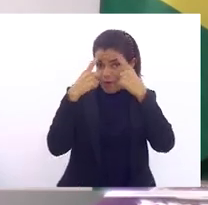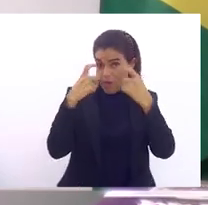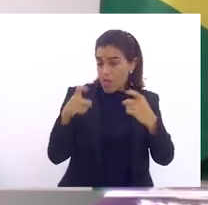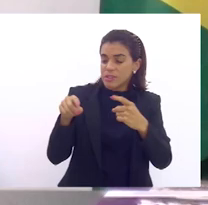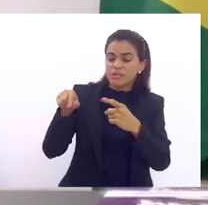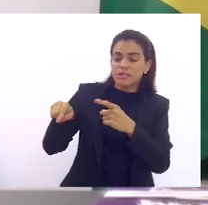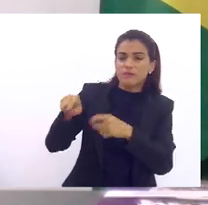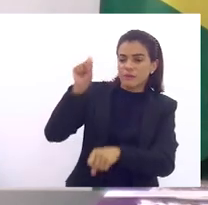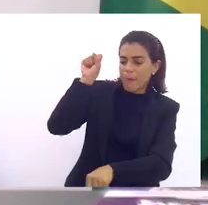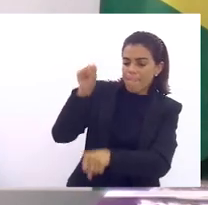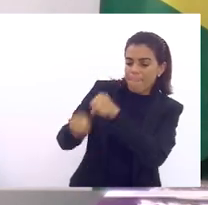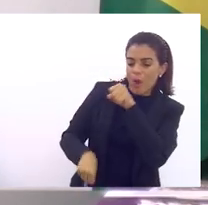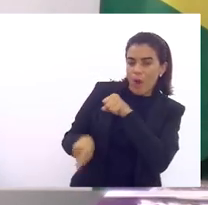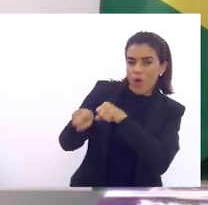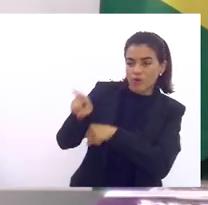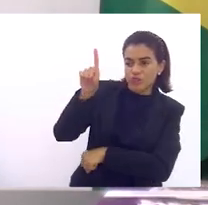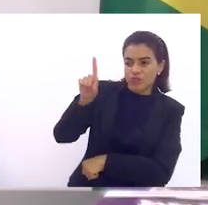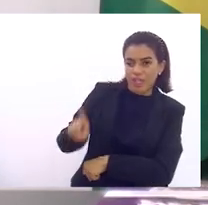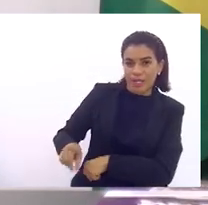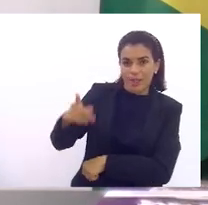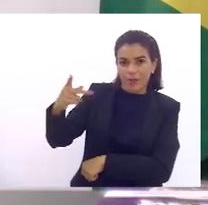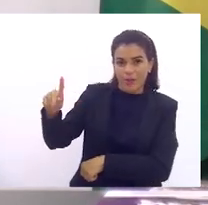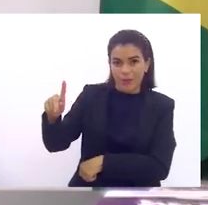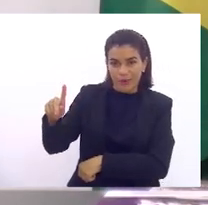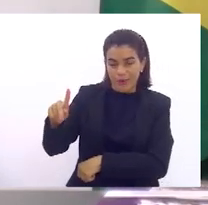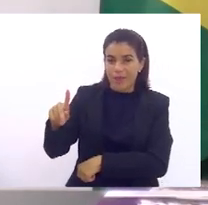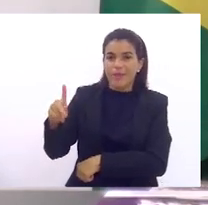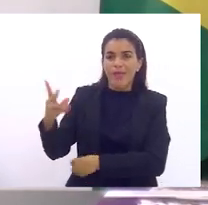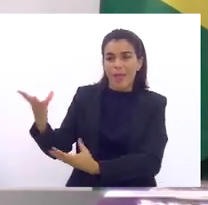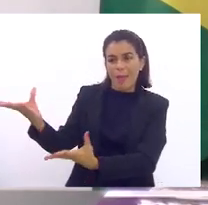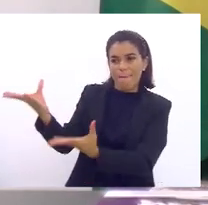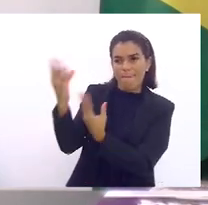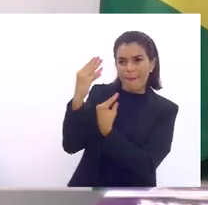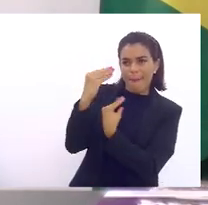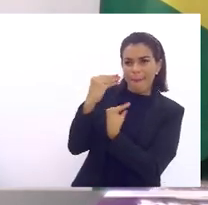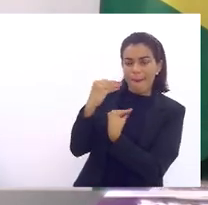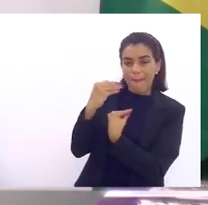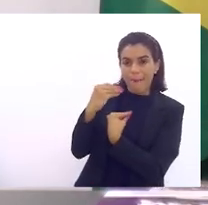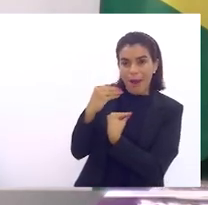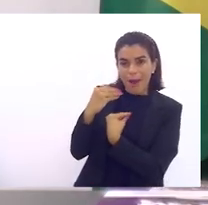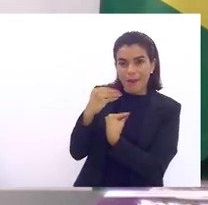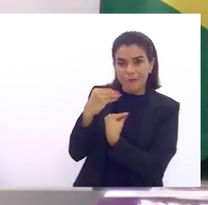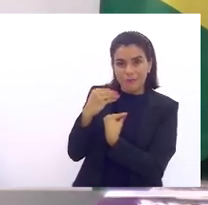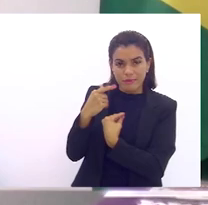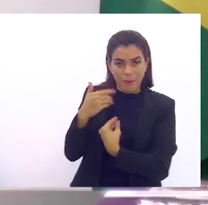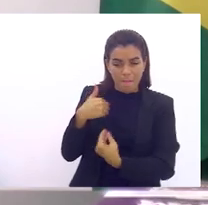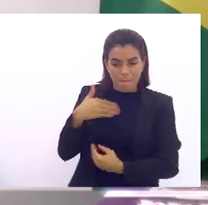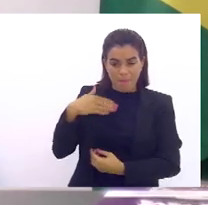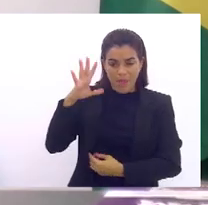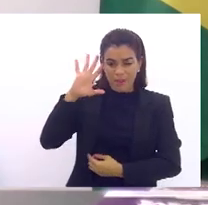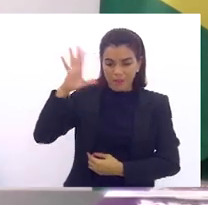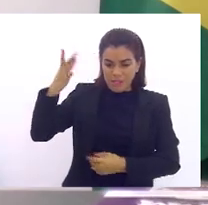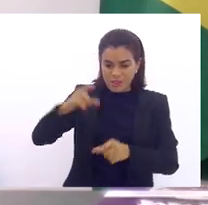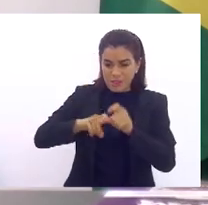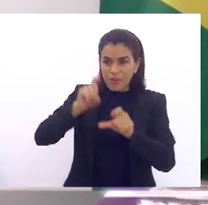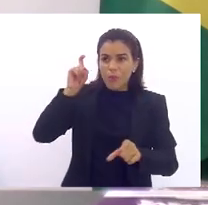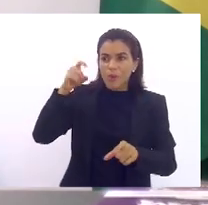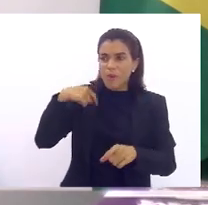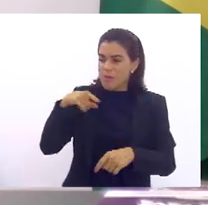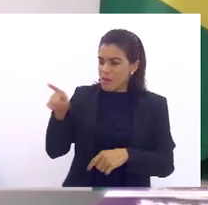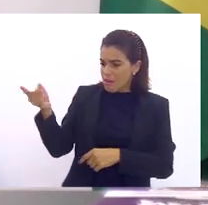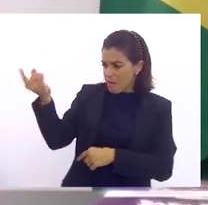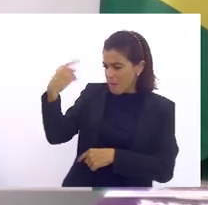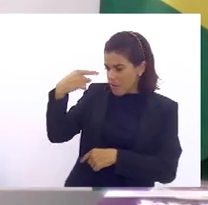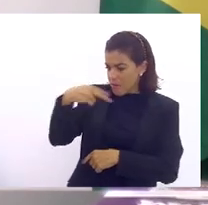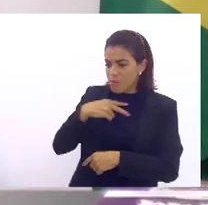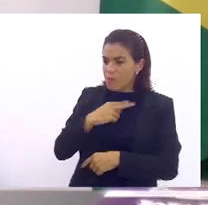é a desconsideração do outro é a invasão da da da do Poder de decisão do outro sobre sobre a própria vida